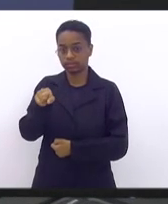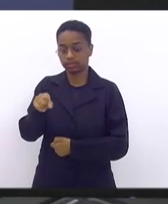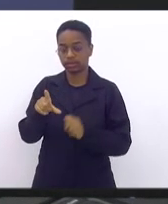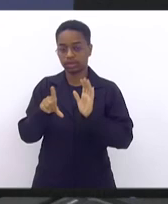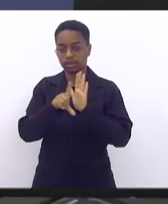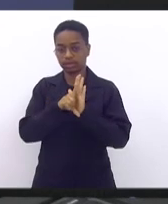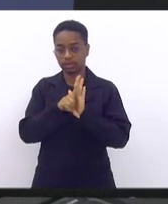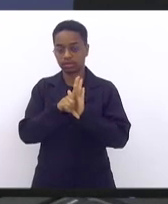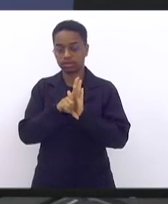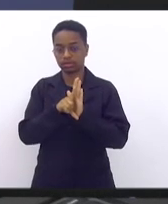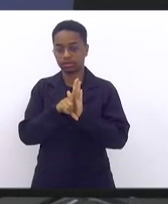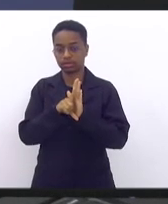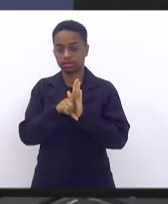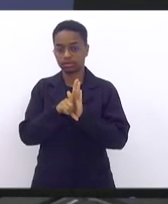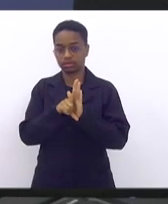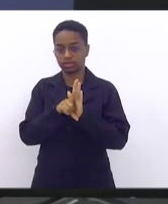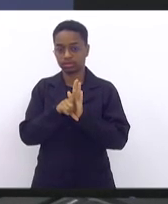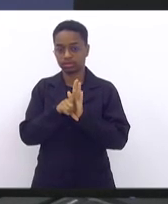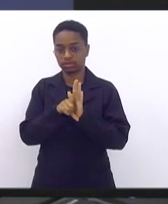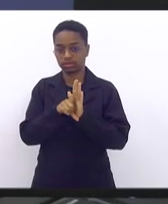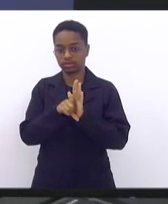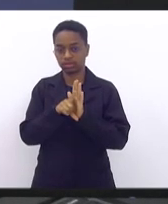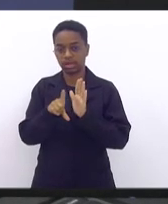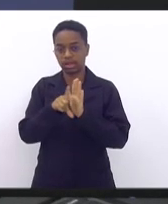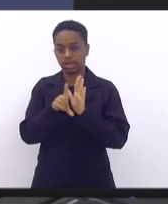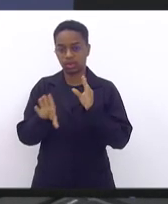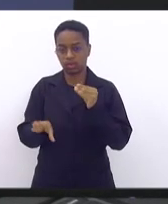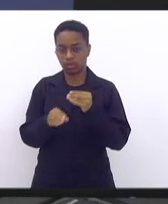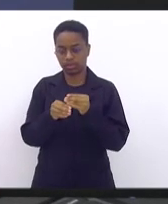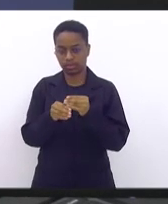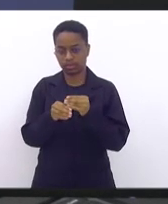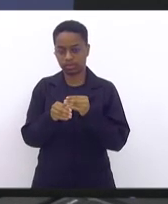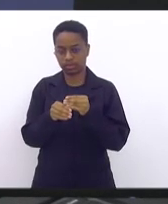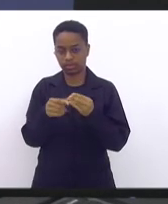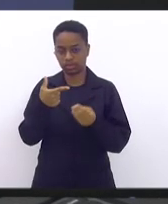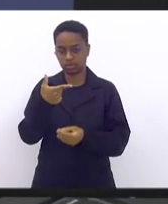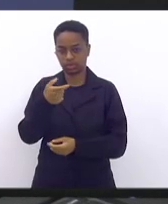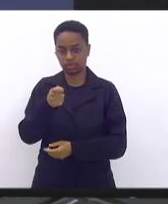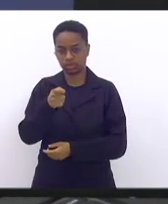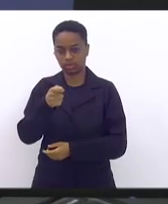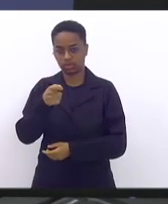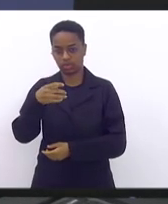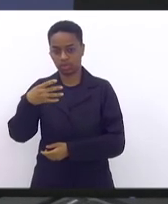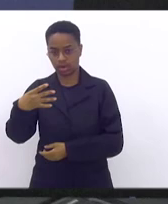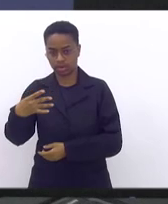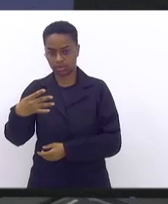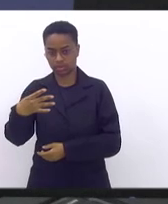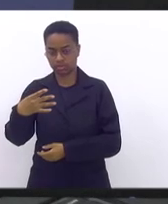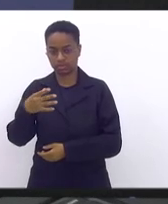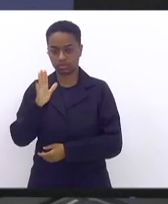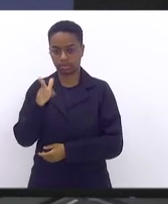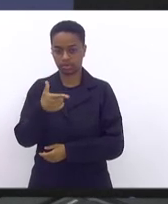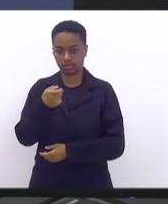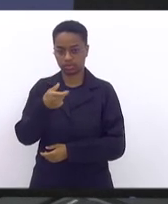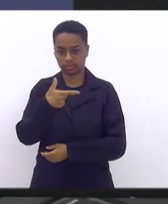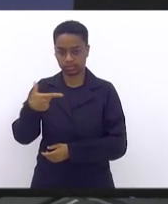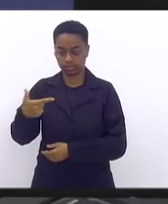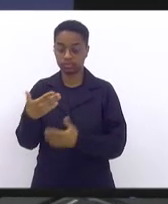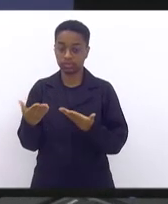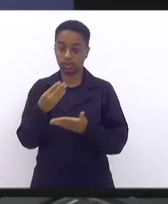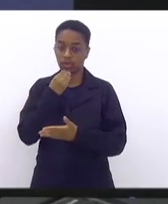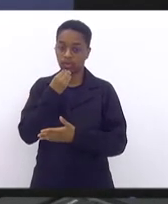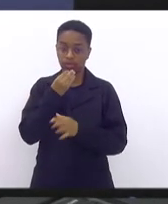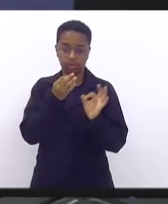da lei de complementar 204 de 2022. Logicamente, nenhum